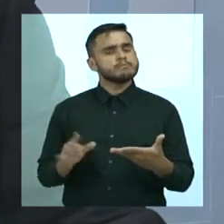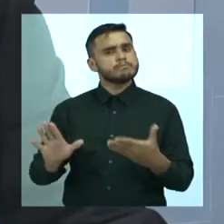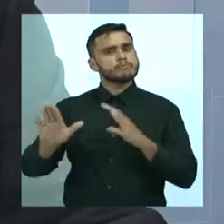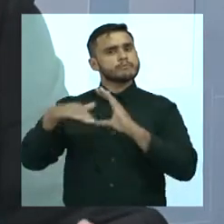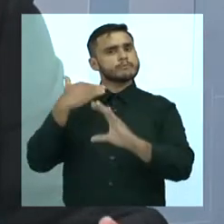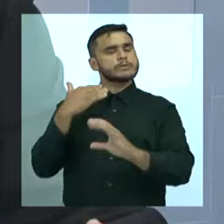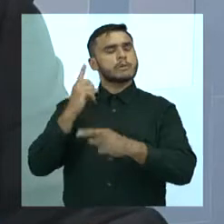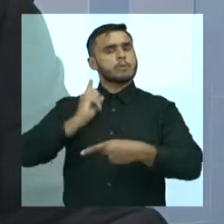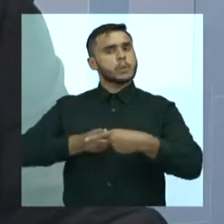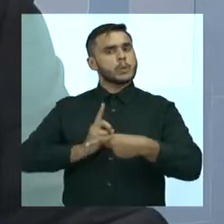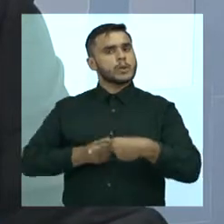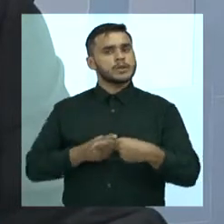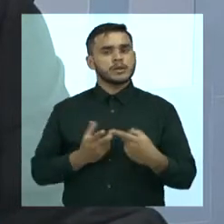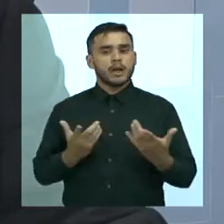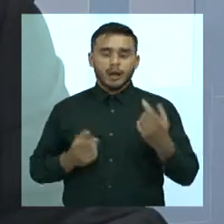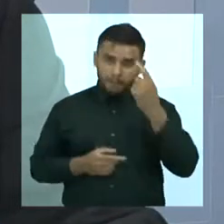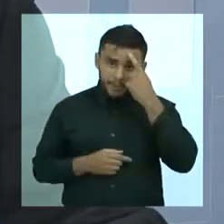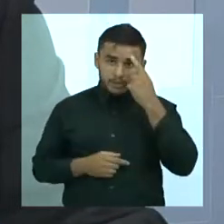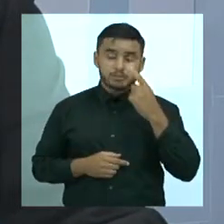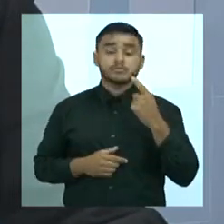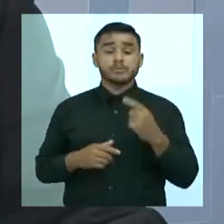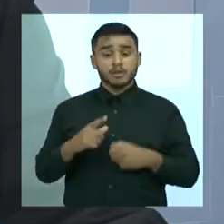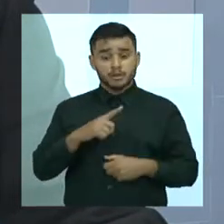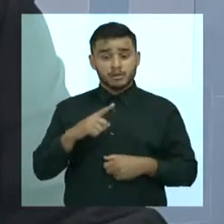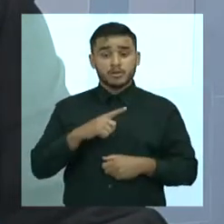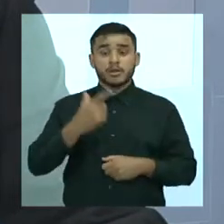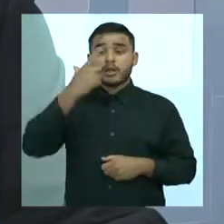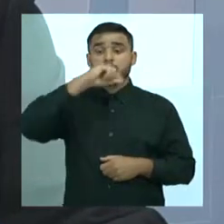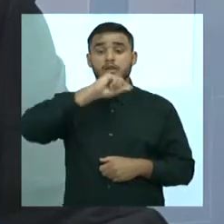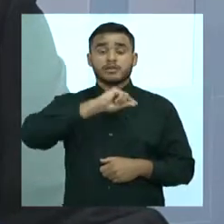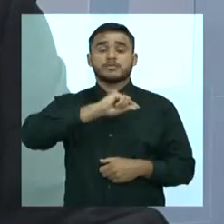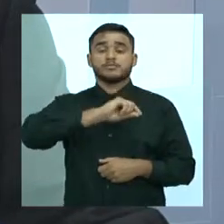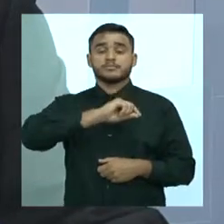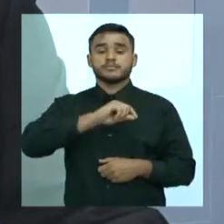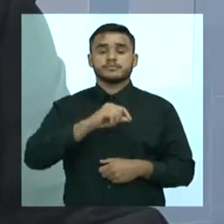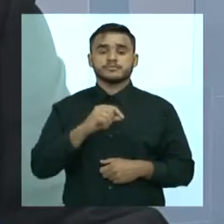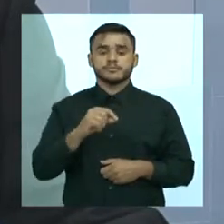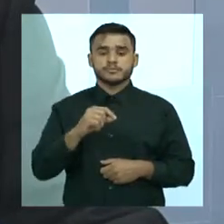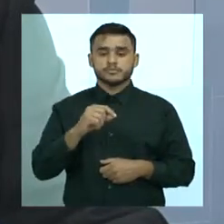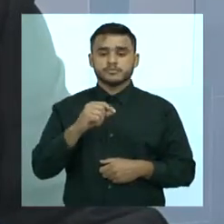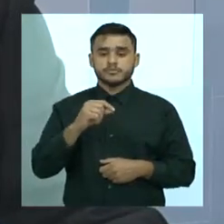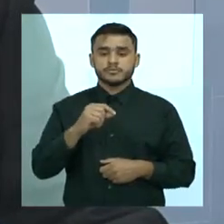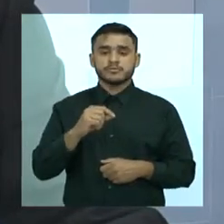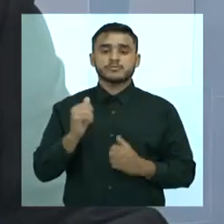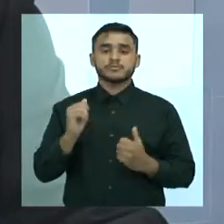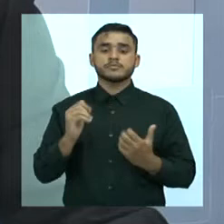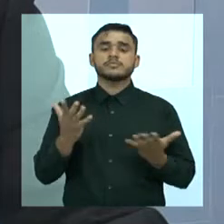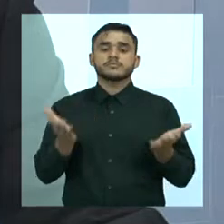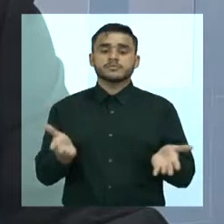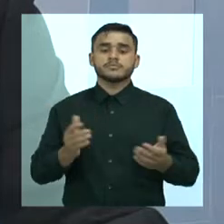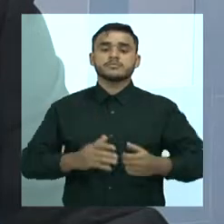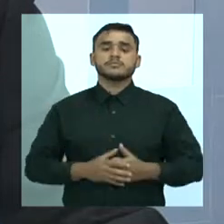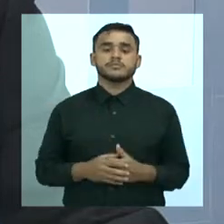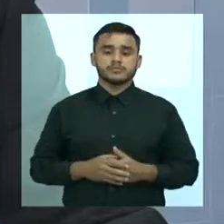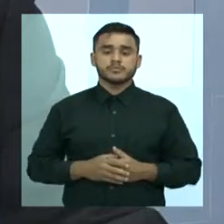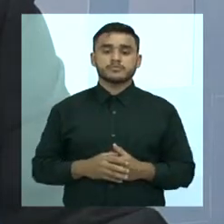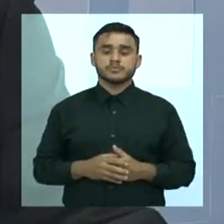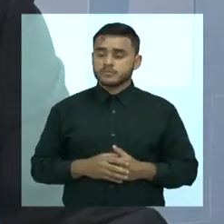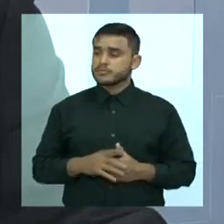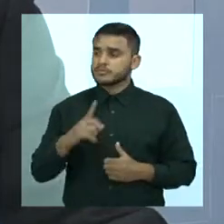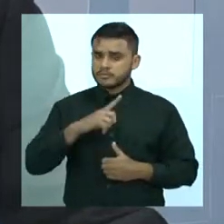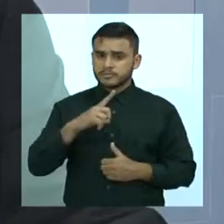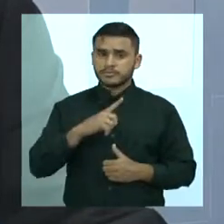com o secretário de governo, o general que substituiu Onyx Lorenzoni,